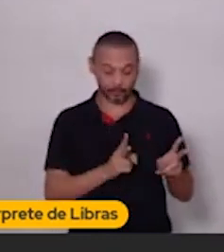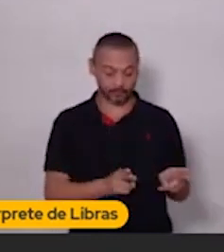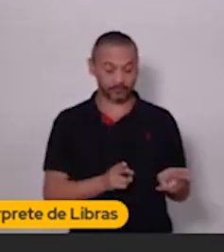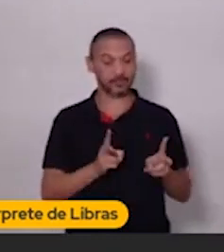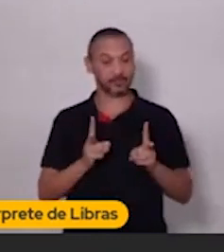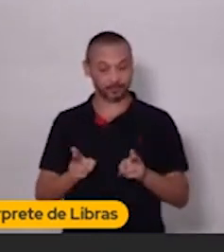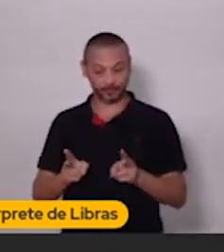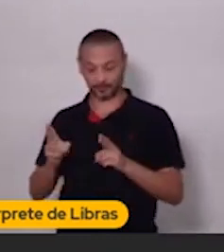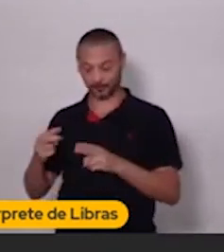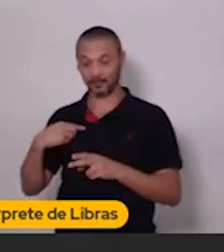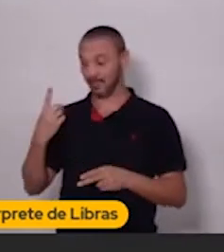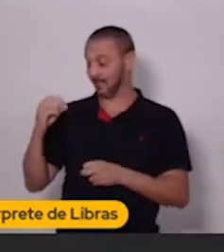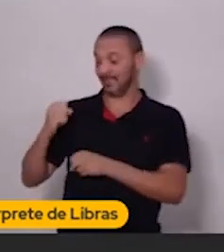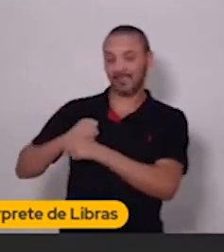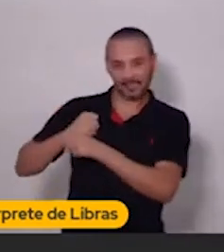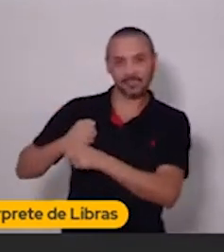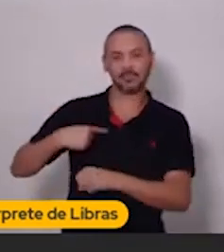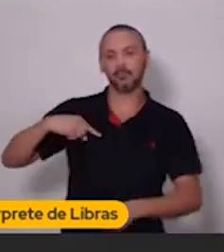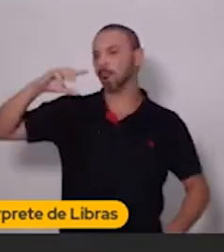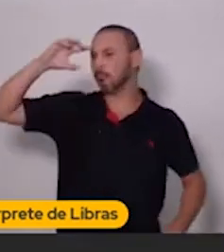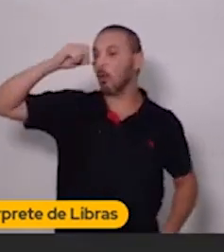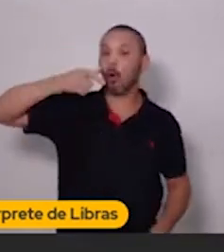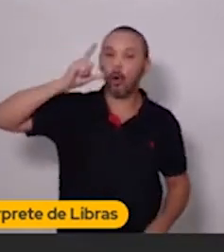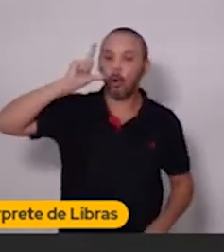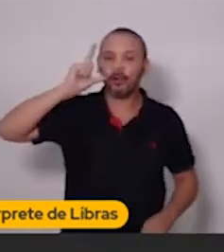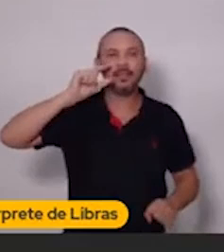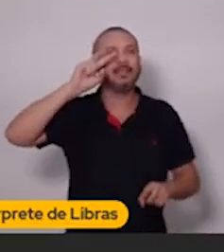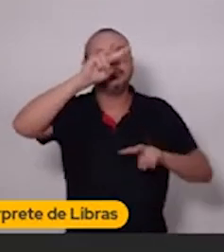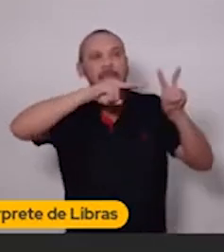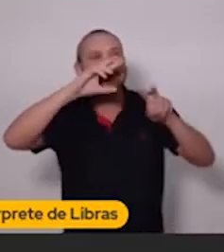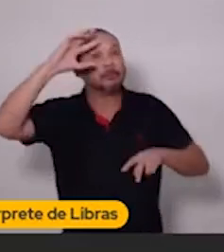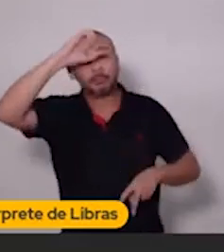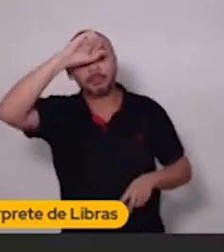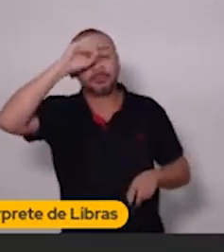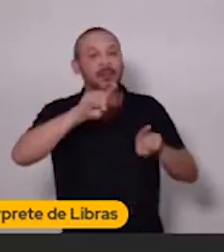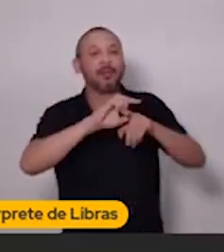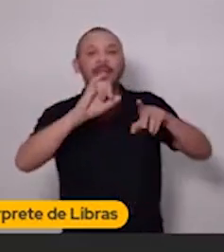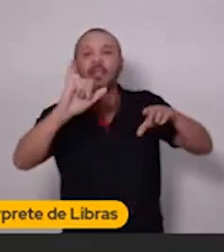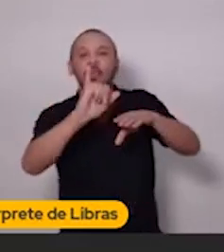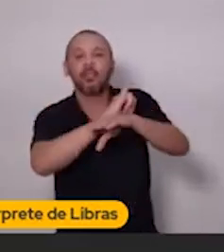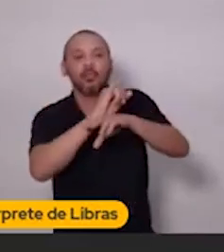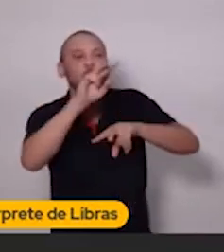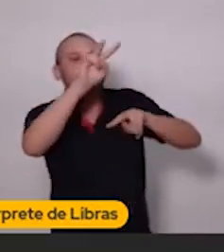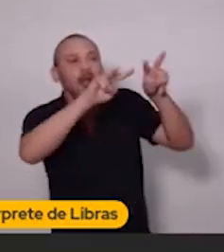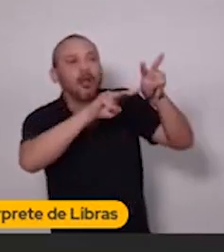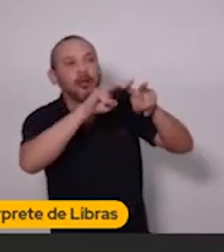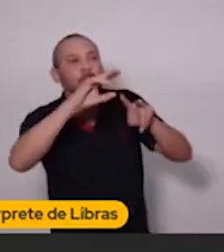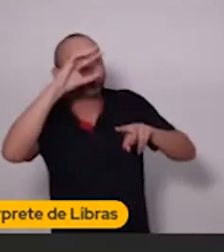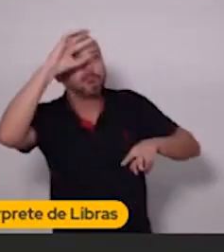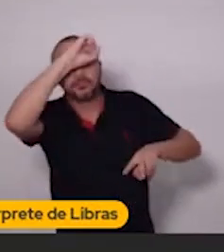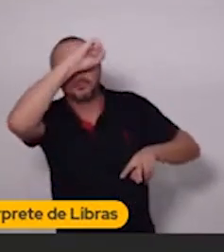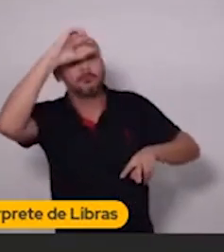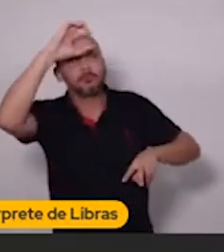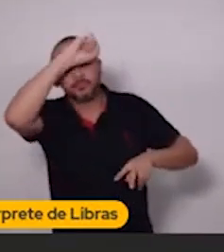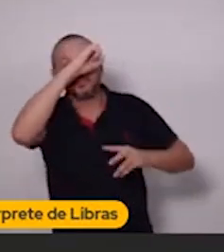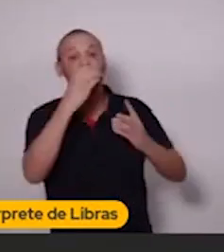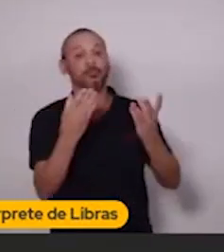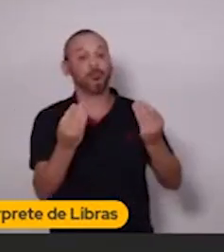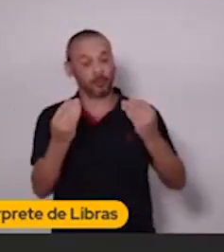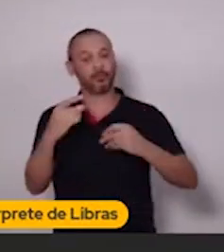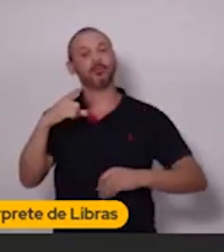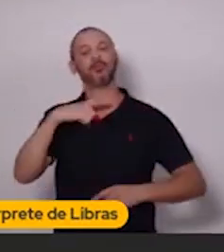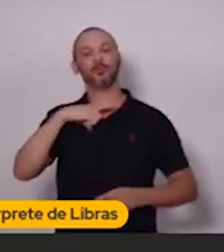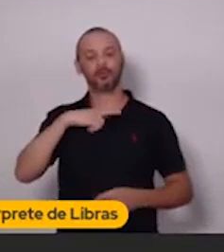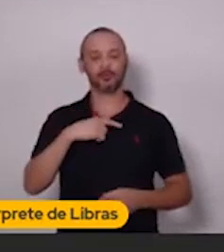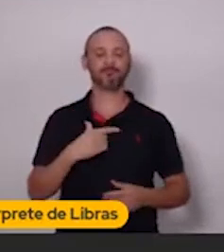de 10 anos e aprendi muitas coisas no YouTube, e ainda recorro à plataforma hoje em dia quando eu tenho alguma dúvida ou quero